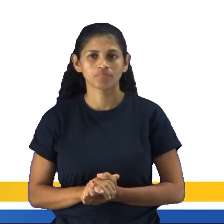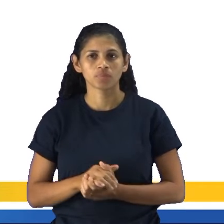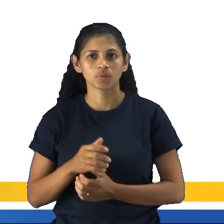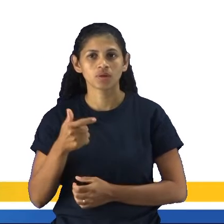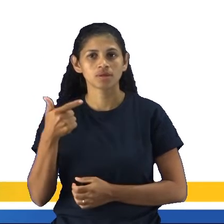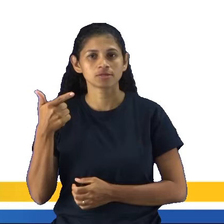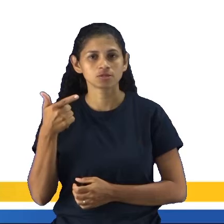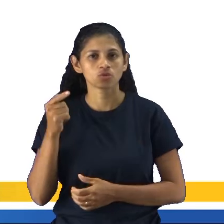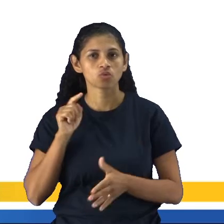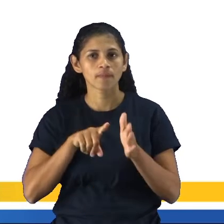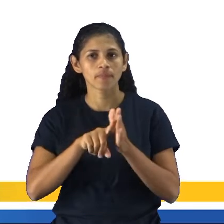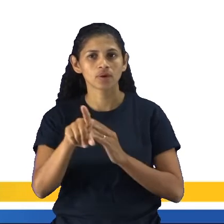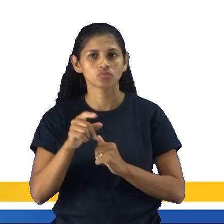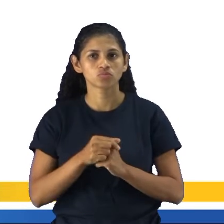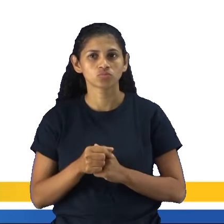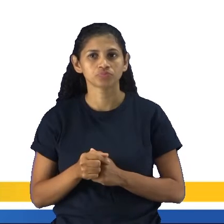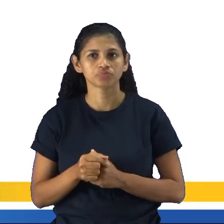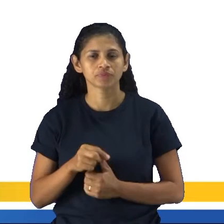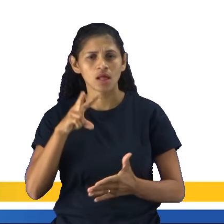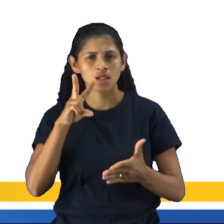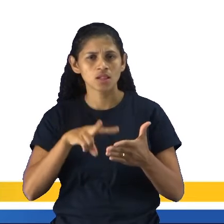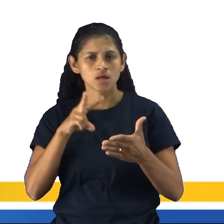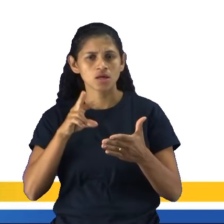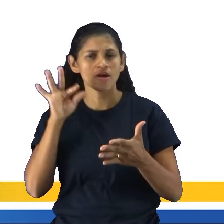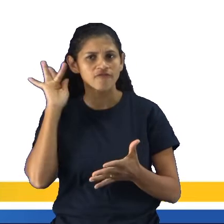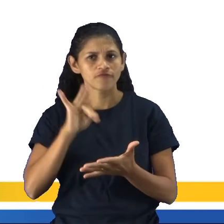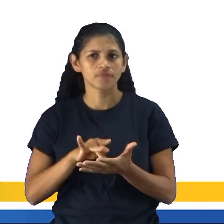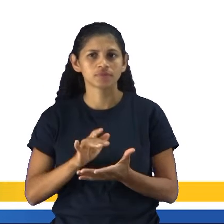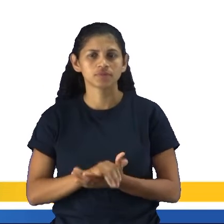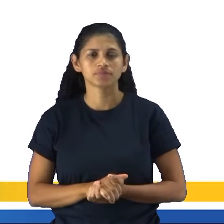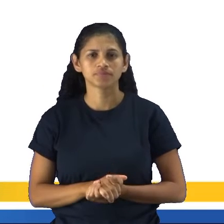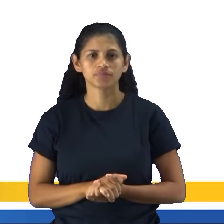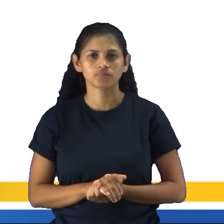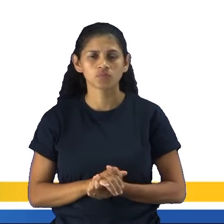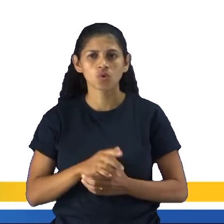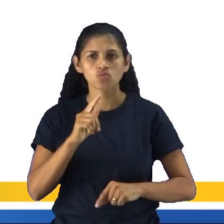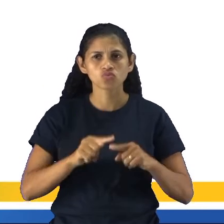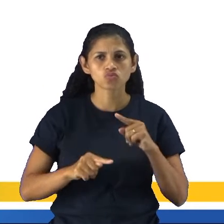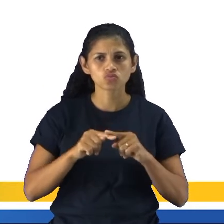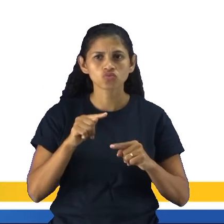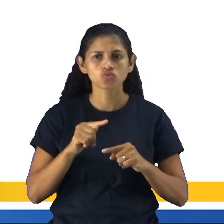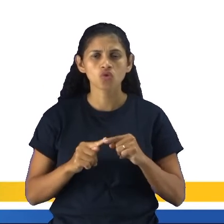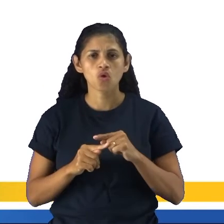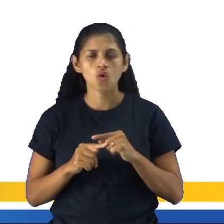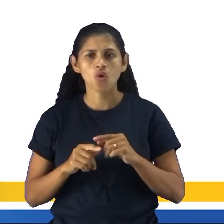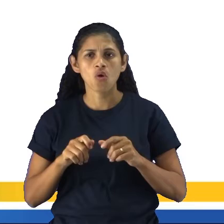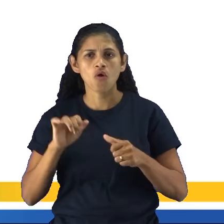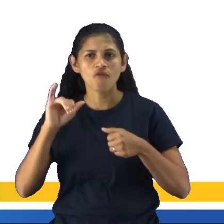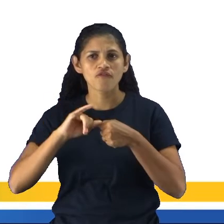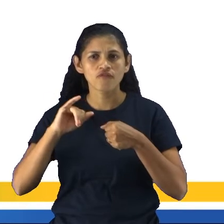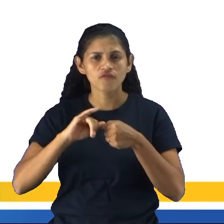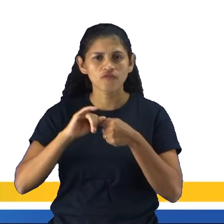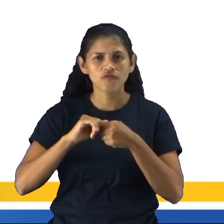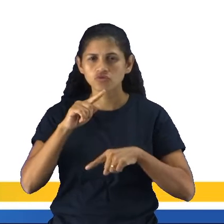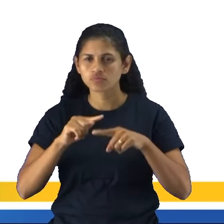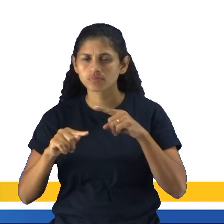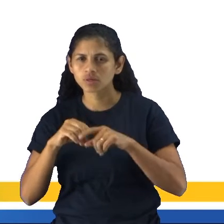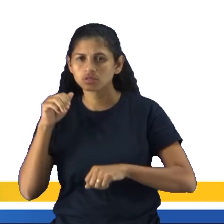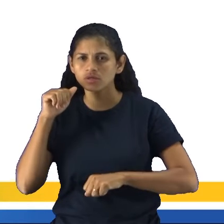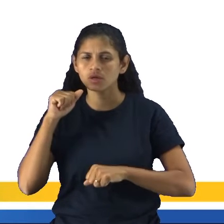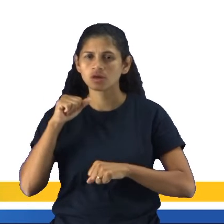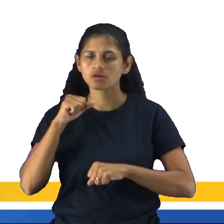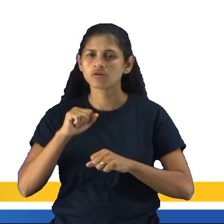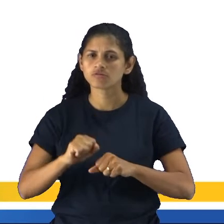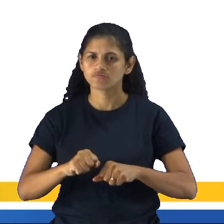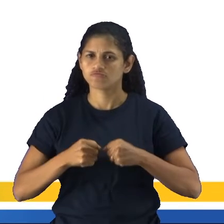Segundo, leia a afirmativa. Um objeto feito de material resistente é mais difícil